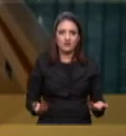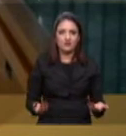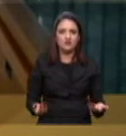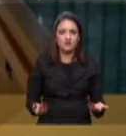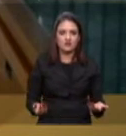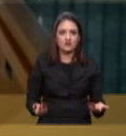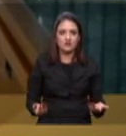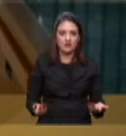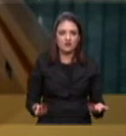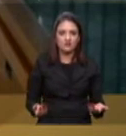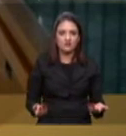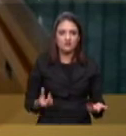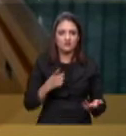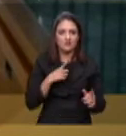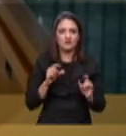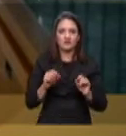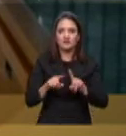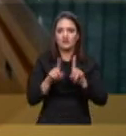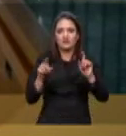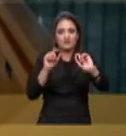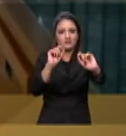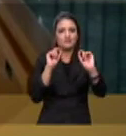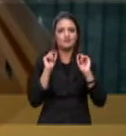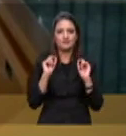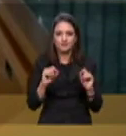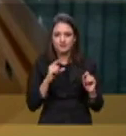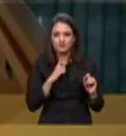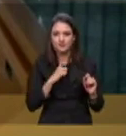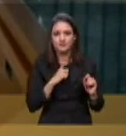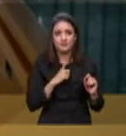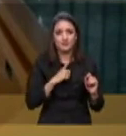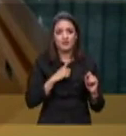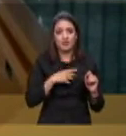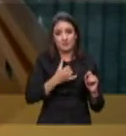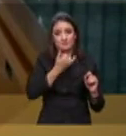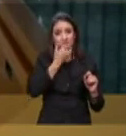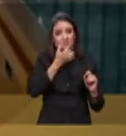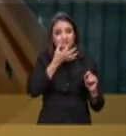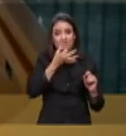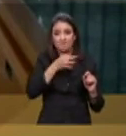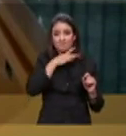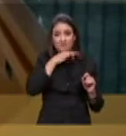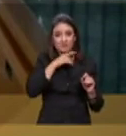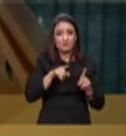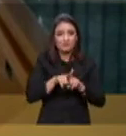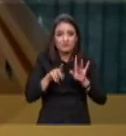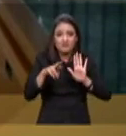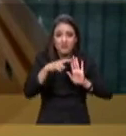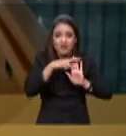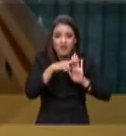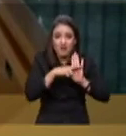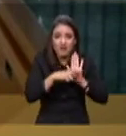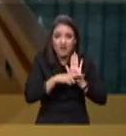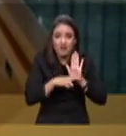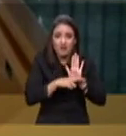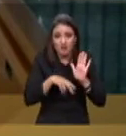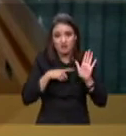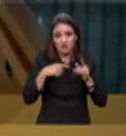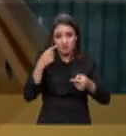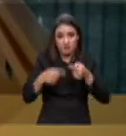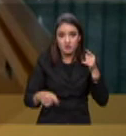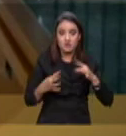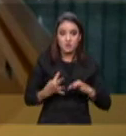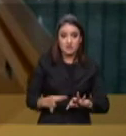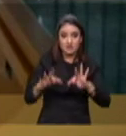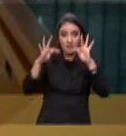imprensa. Menos ainda, portanto, determinar validamente o fundamento de regras proibitivas da atuação livre. Essas